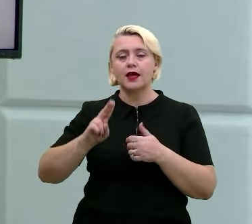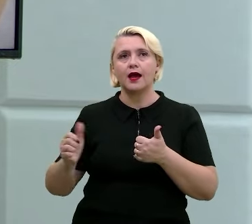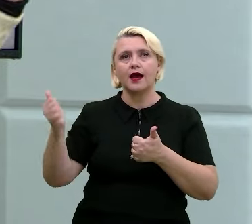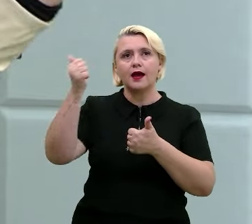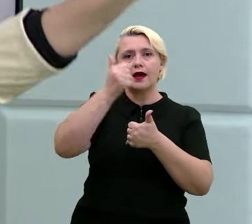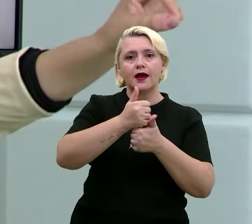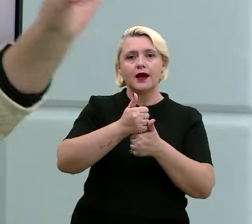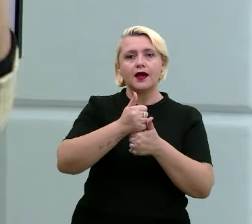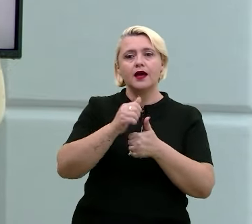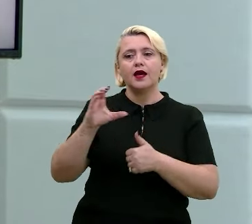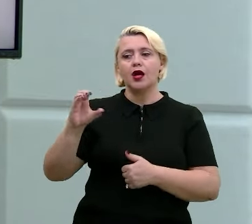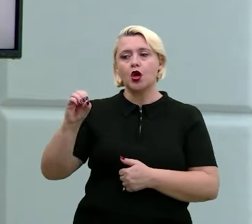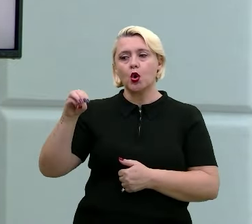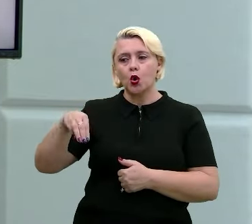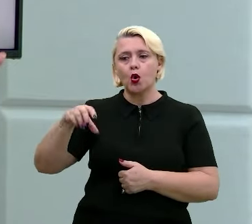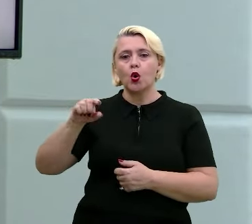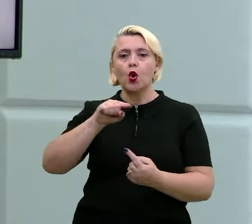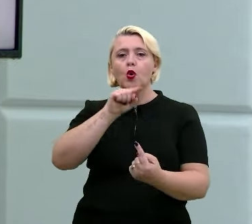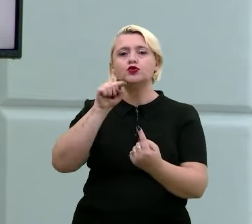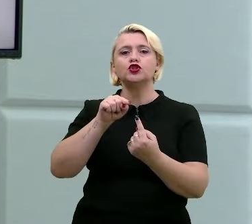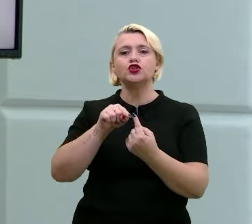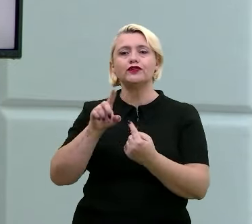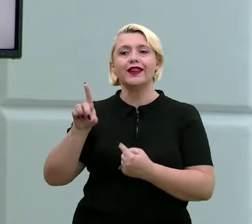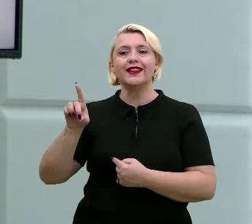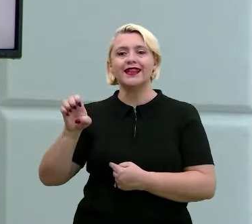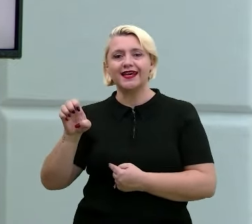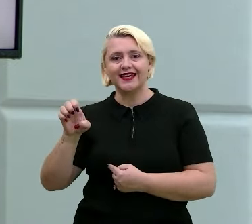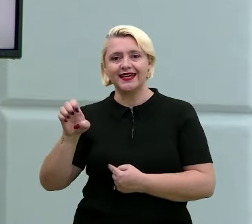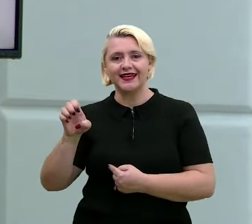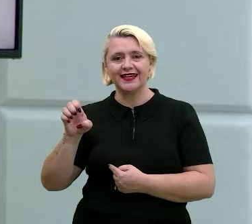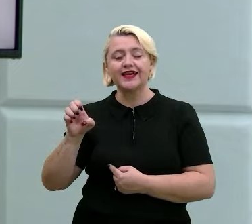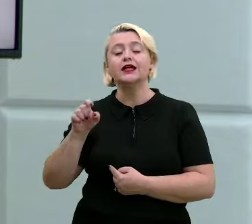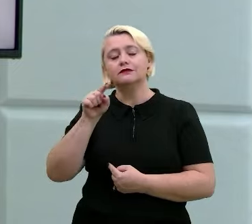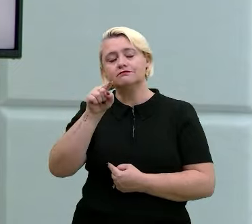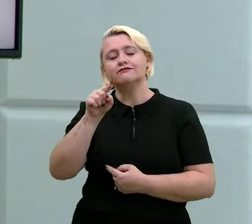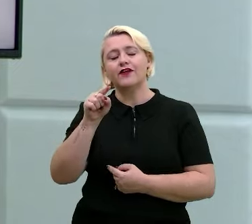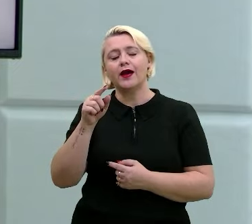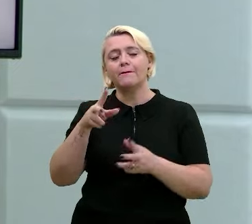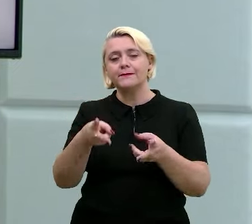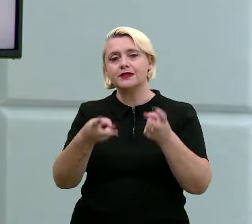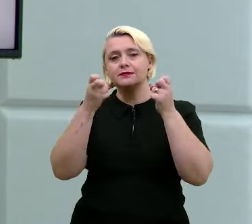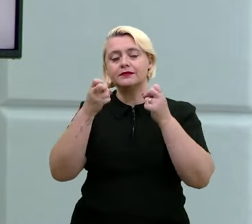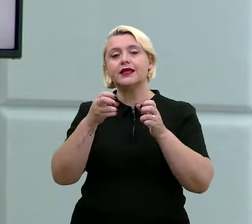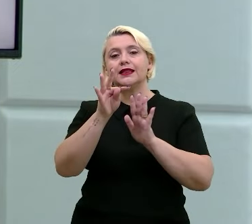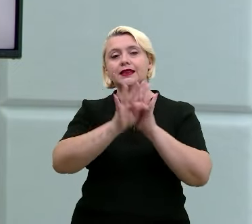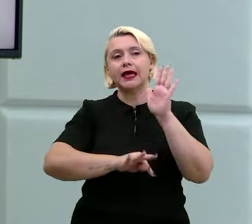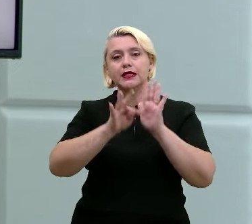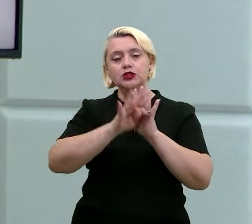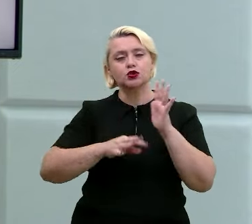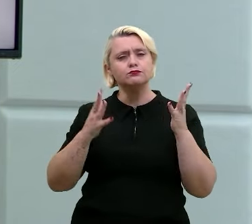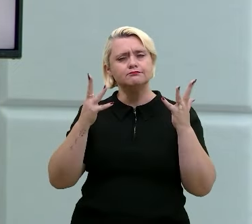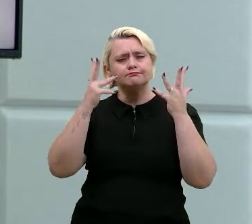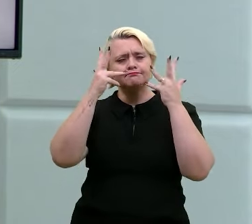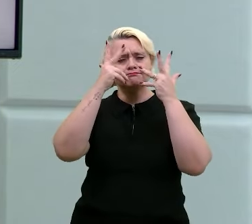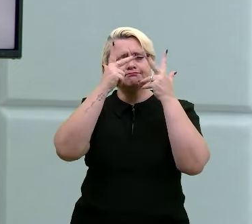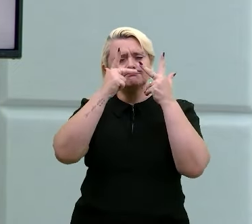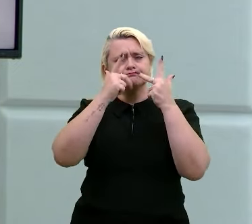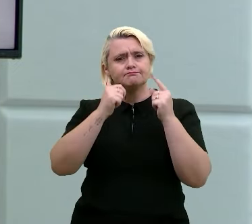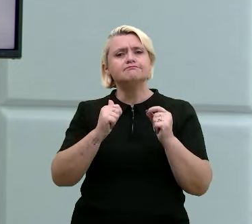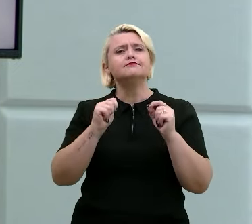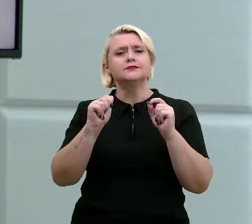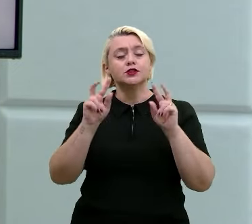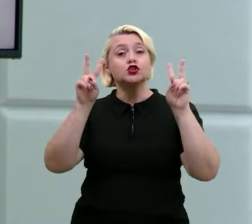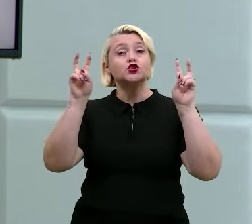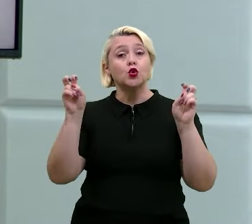o objetivo de? Você vai perceber que o seu texto vai ficar muito mais bonito. Vai ficar um texto mais rico em relação